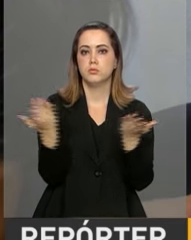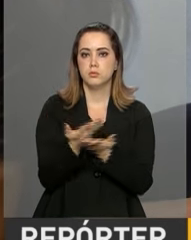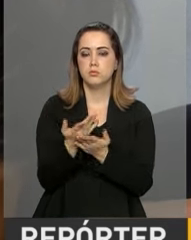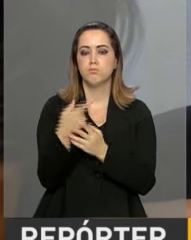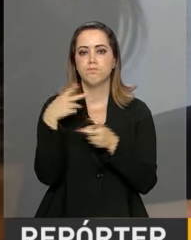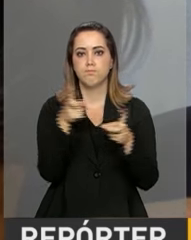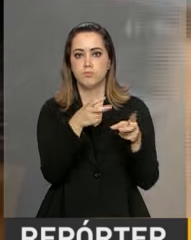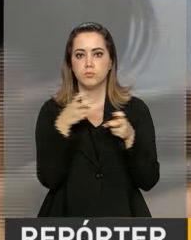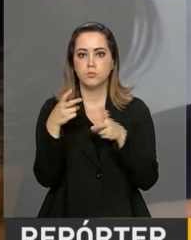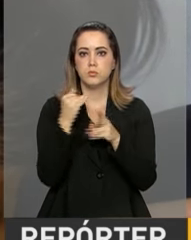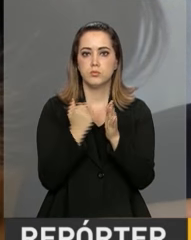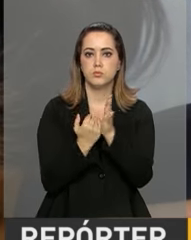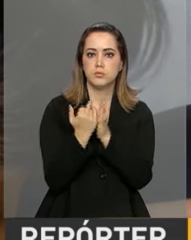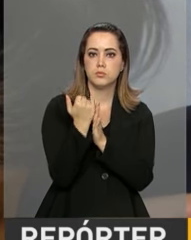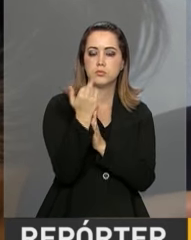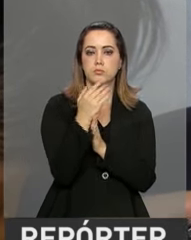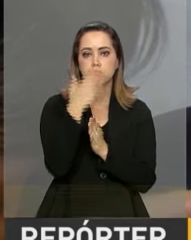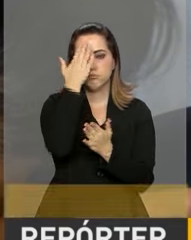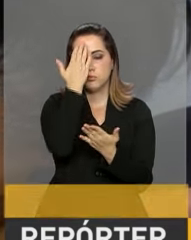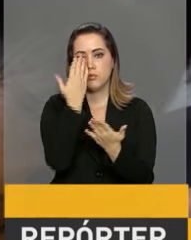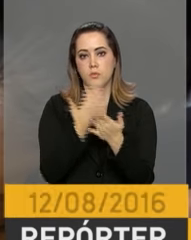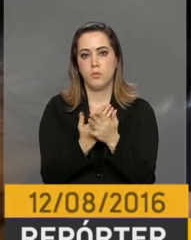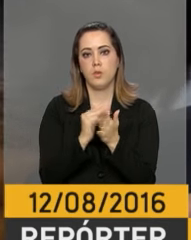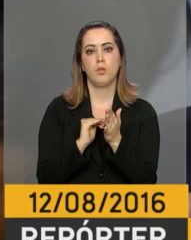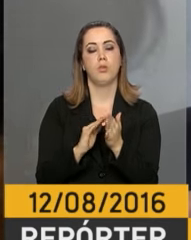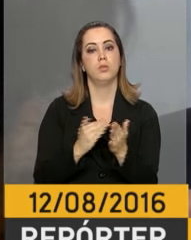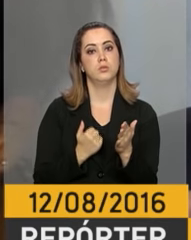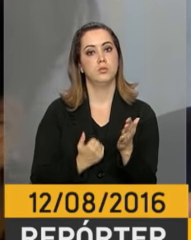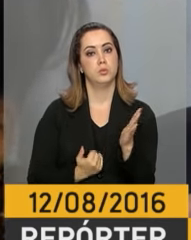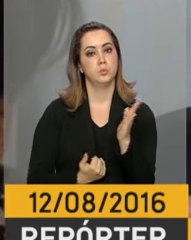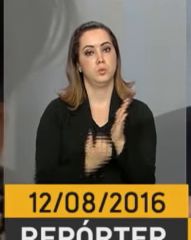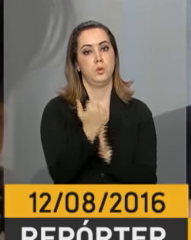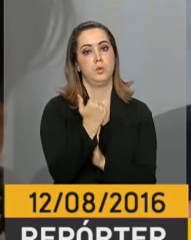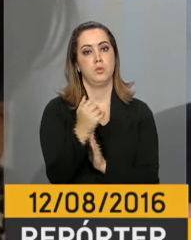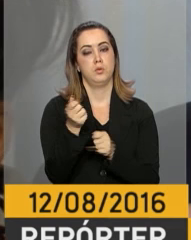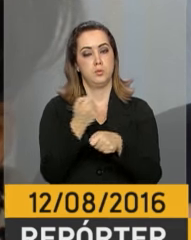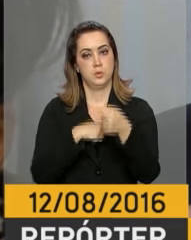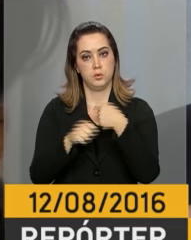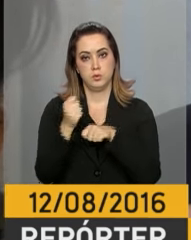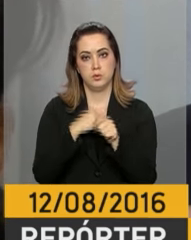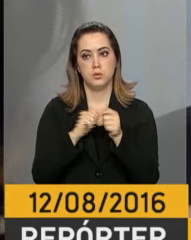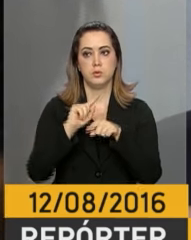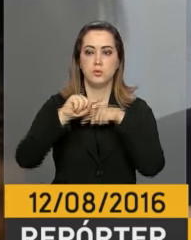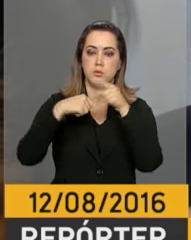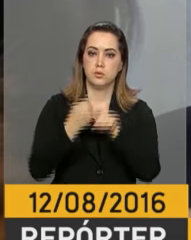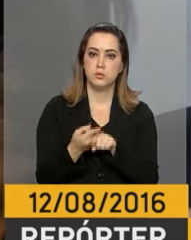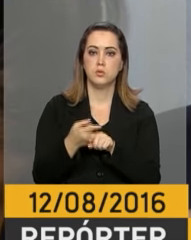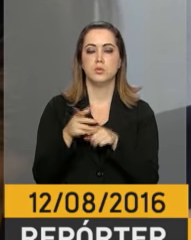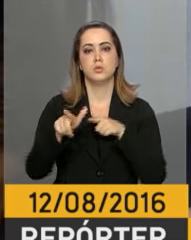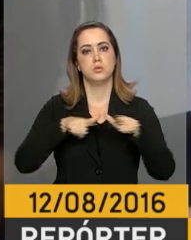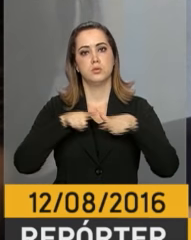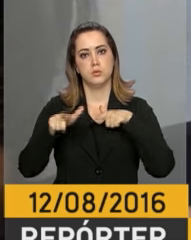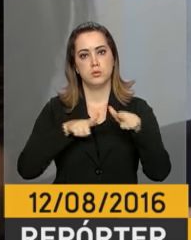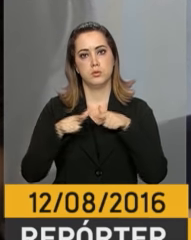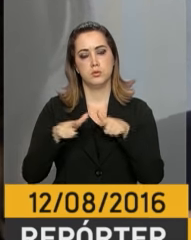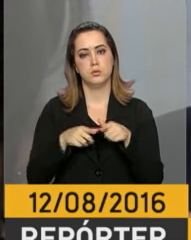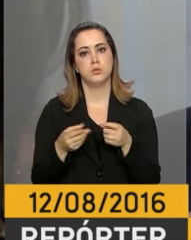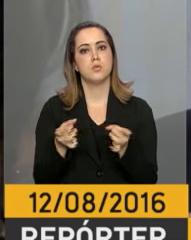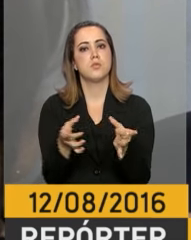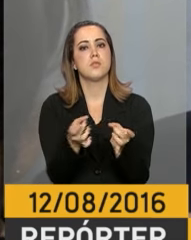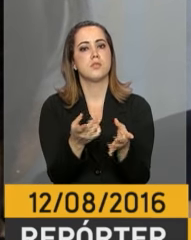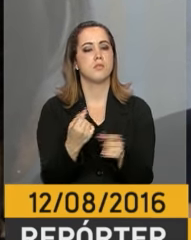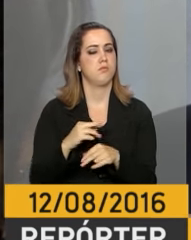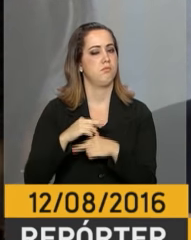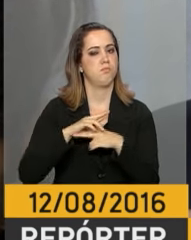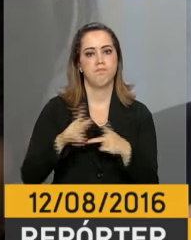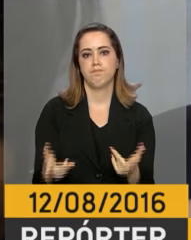que gera aumento da confiança, aumento, portanto, da atividade econômica, em consequência do emprego, das vendas, etc. Portanto,